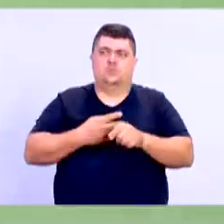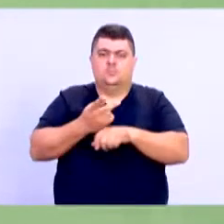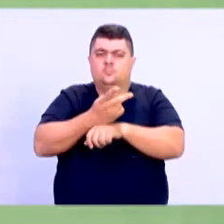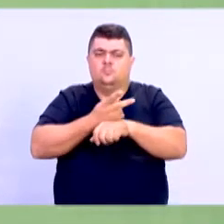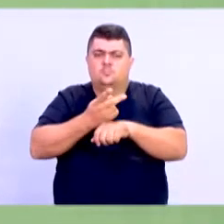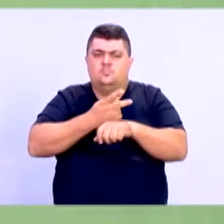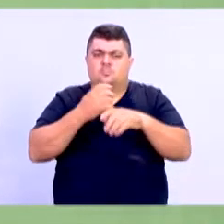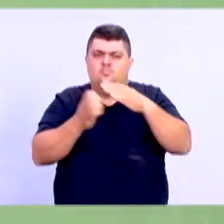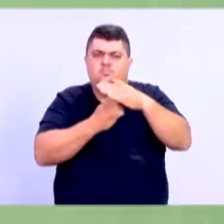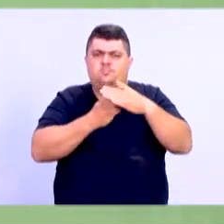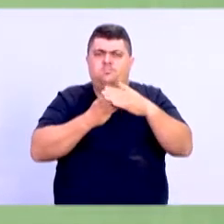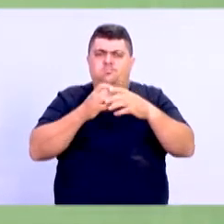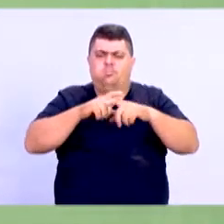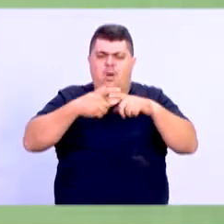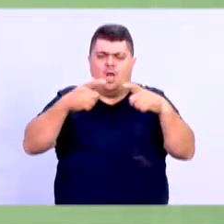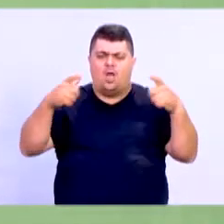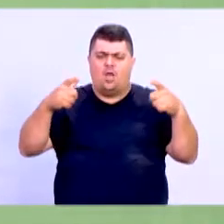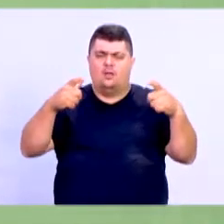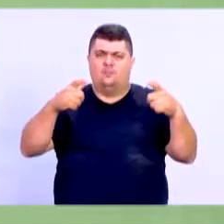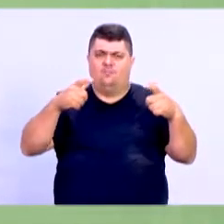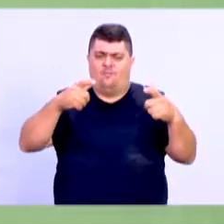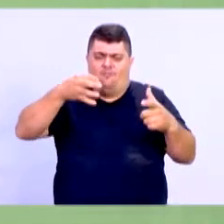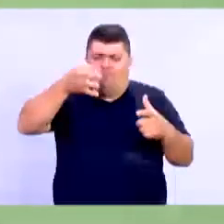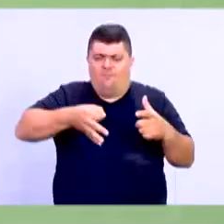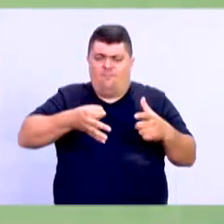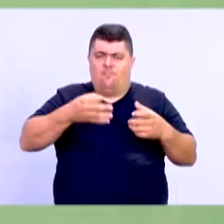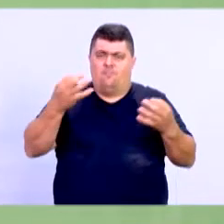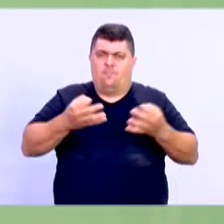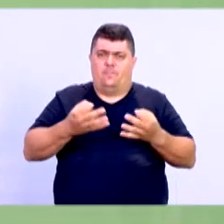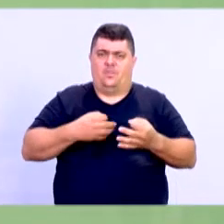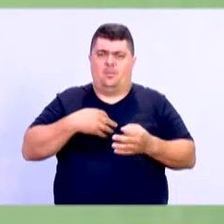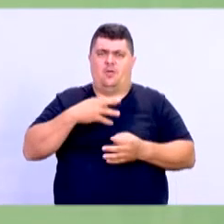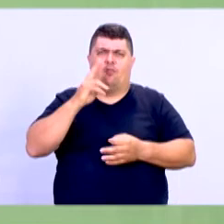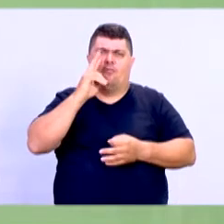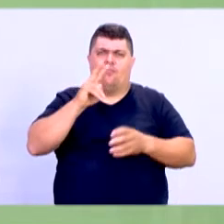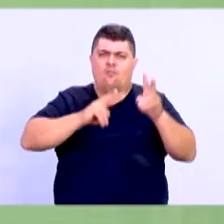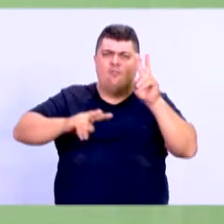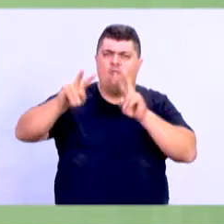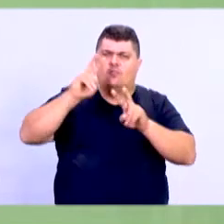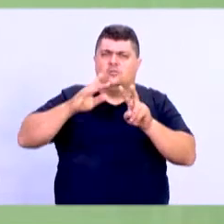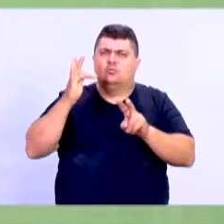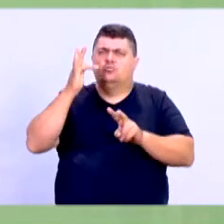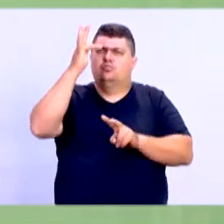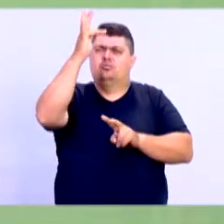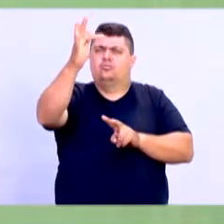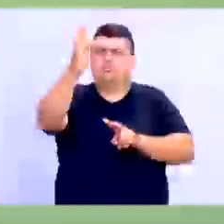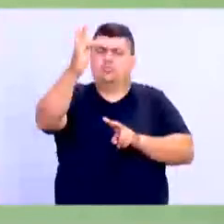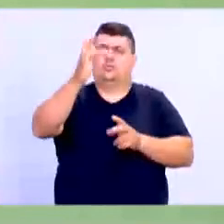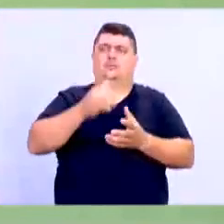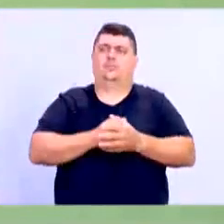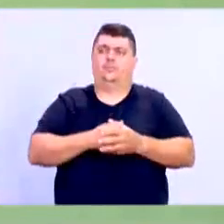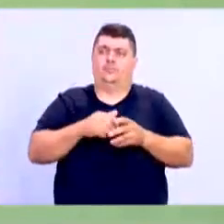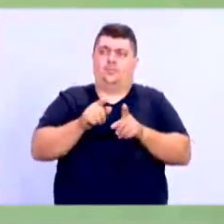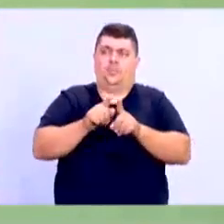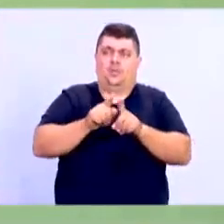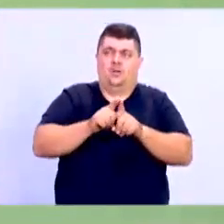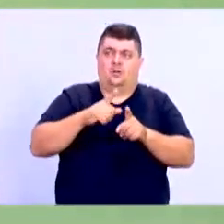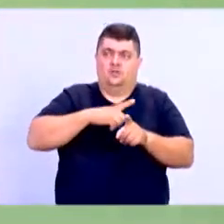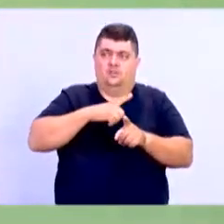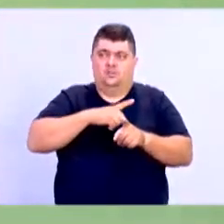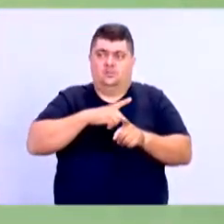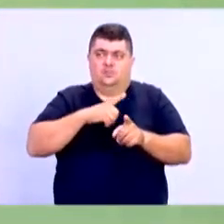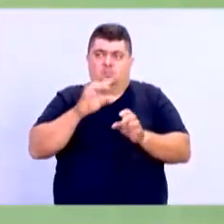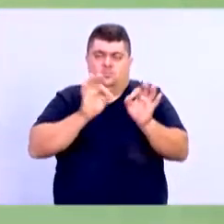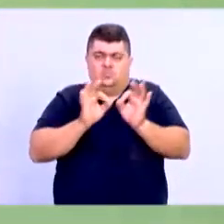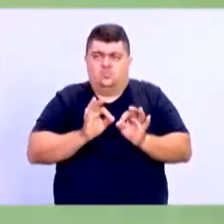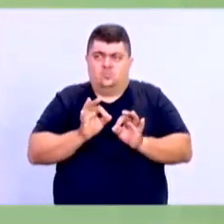da eficiência organizacional. Visão voltada para o futuro e para o destino da organização, mantendo a sua entropia